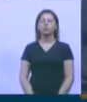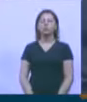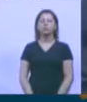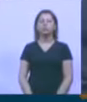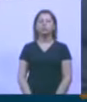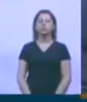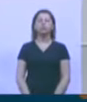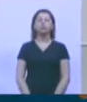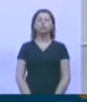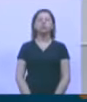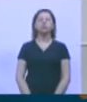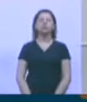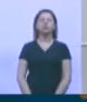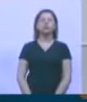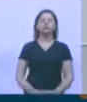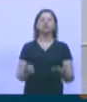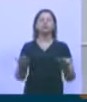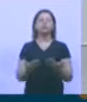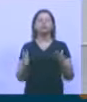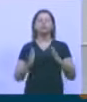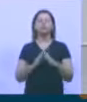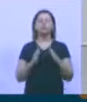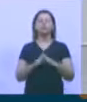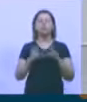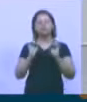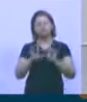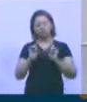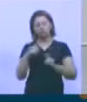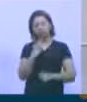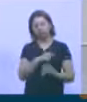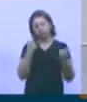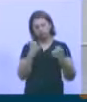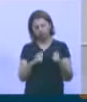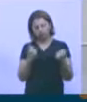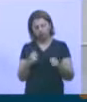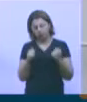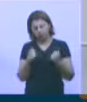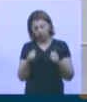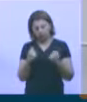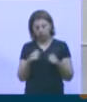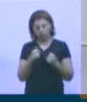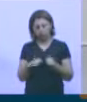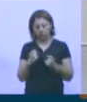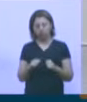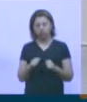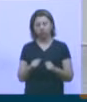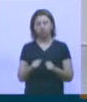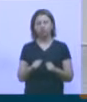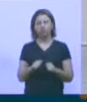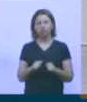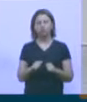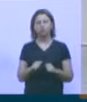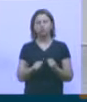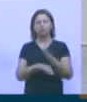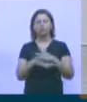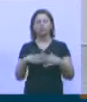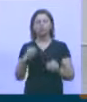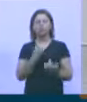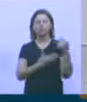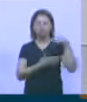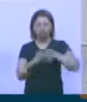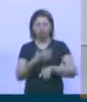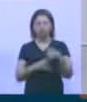grow. Agora, a causa principal pela qual nós precisamos de o motivo pelo qual nós precisamos de cura interior é